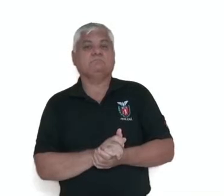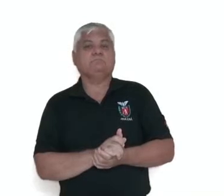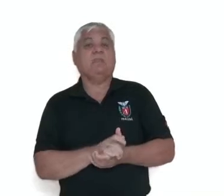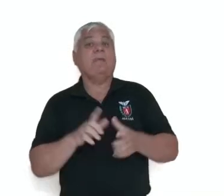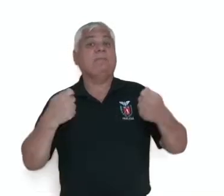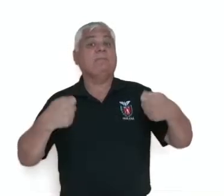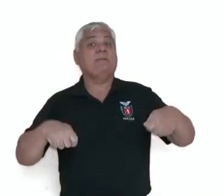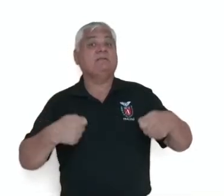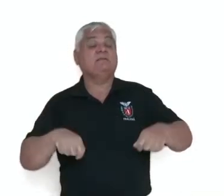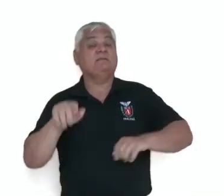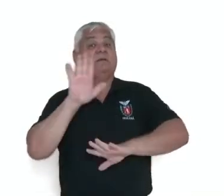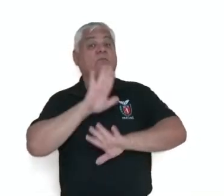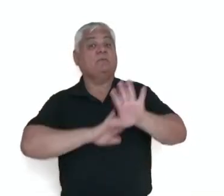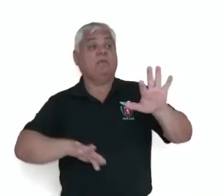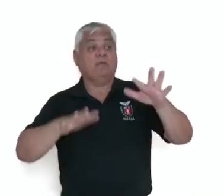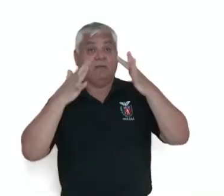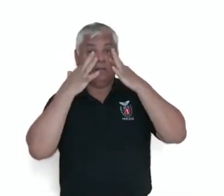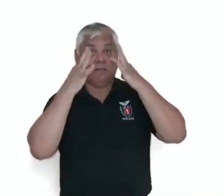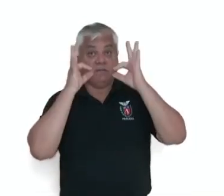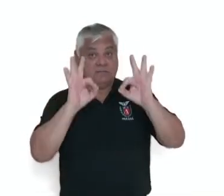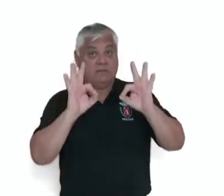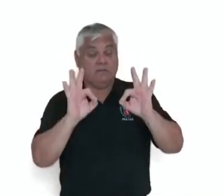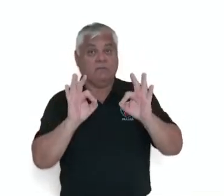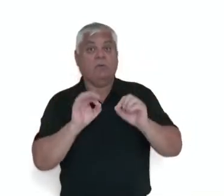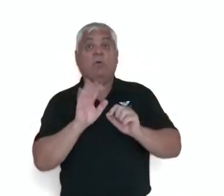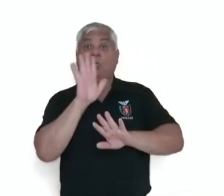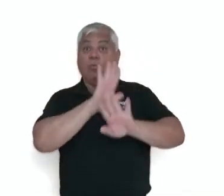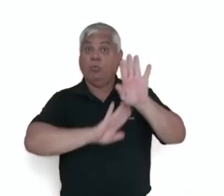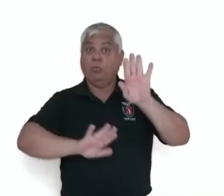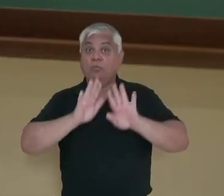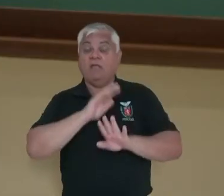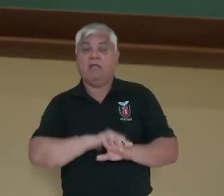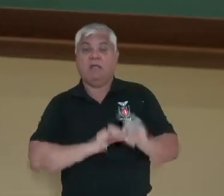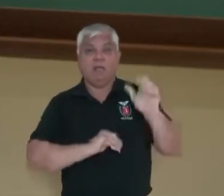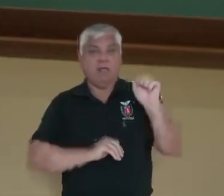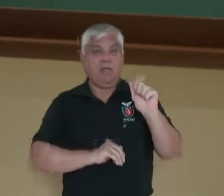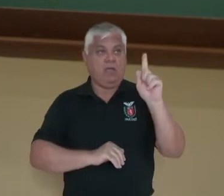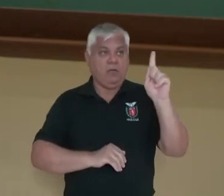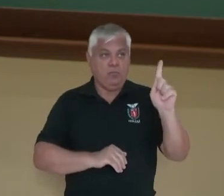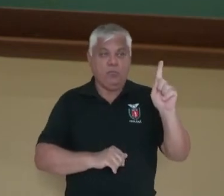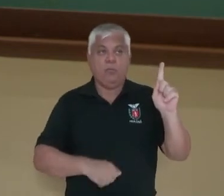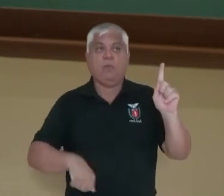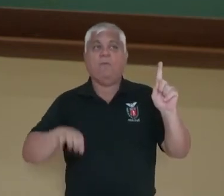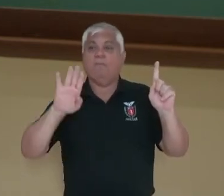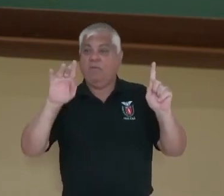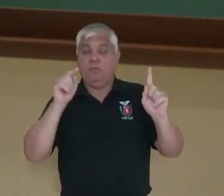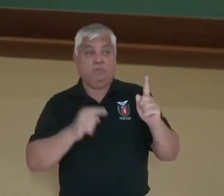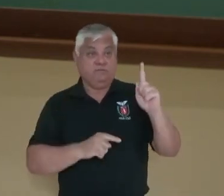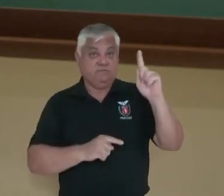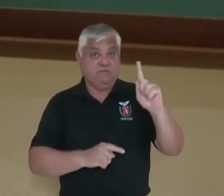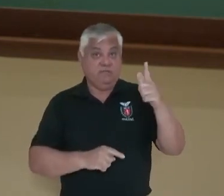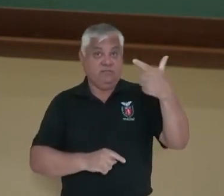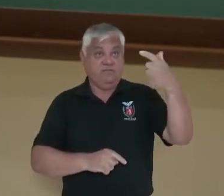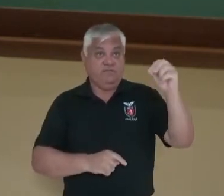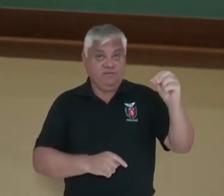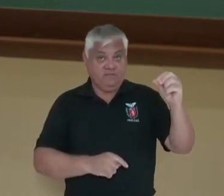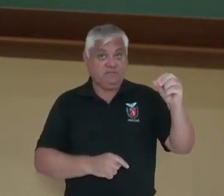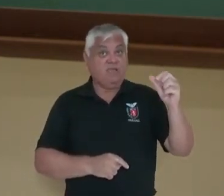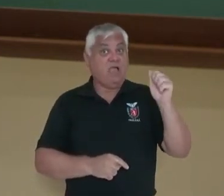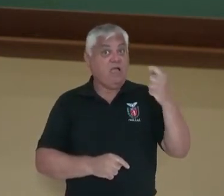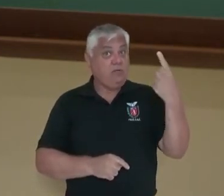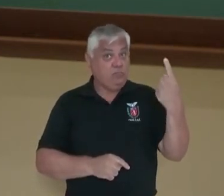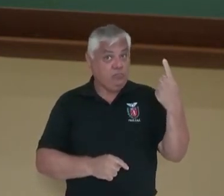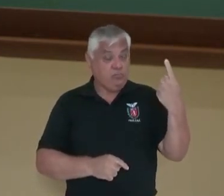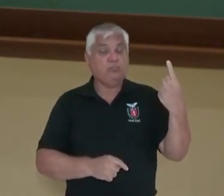Precisa apenas tomar cuidado, pessoal, com a posição dos elementos. Então, olha só, 120